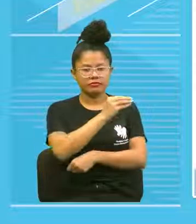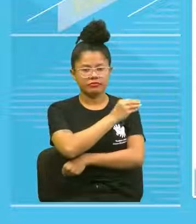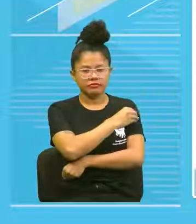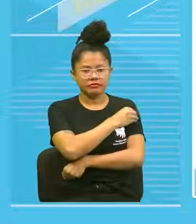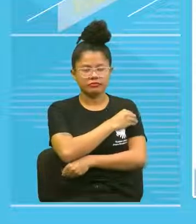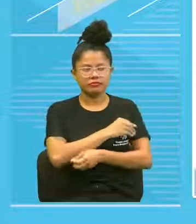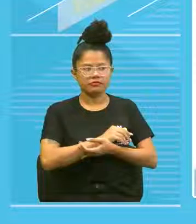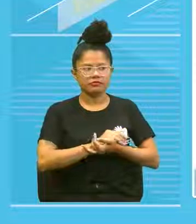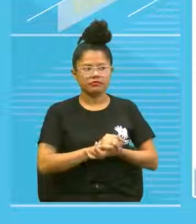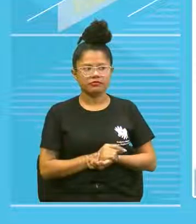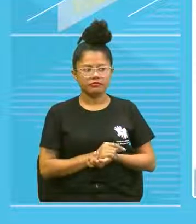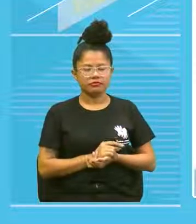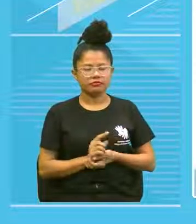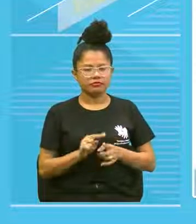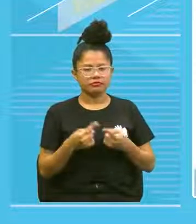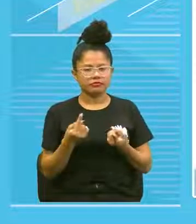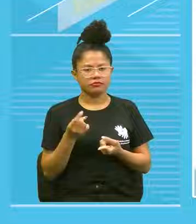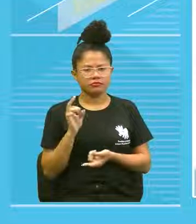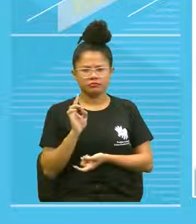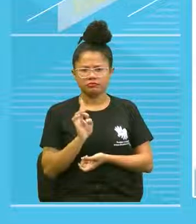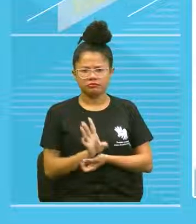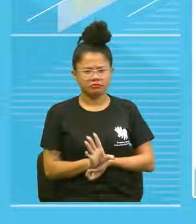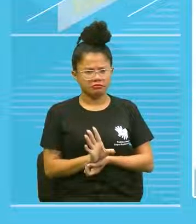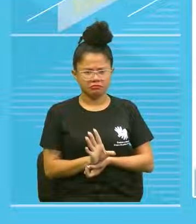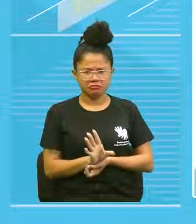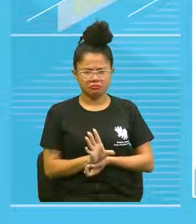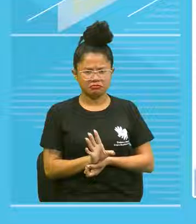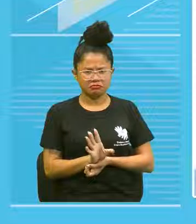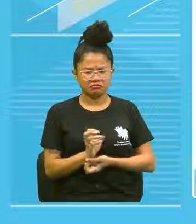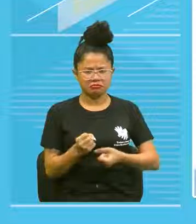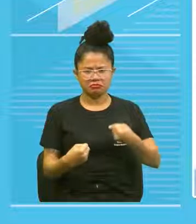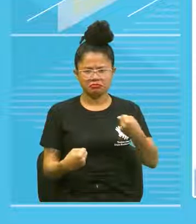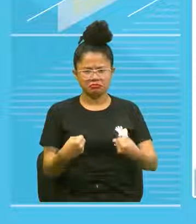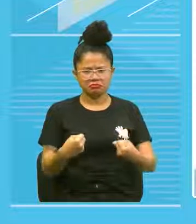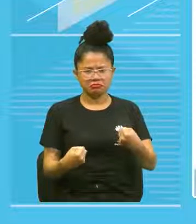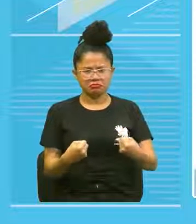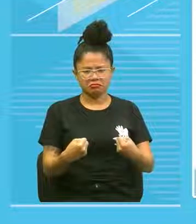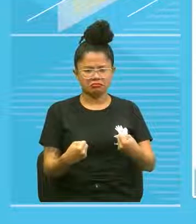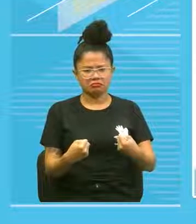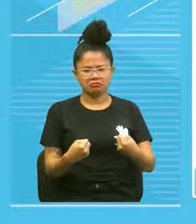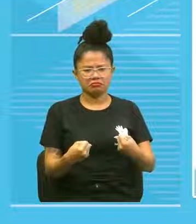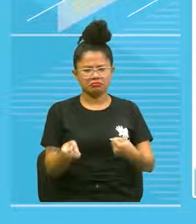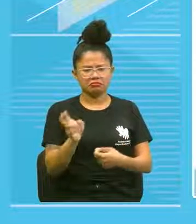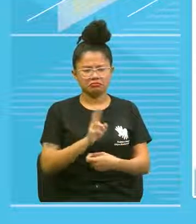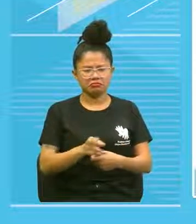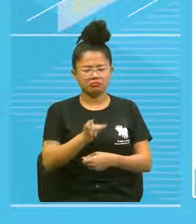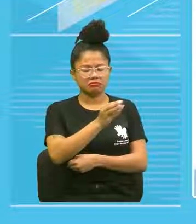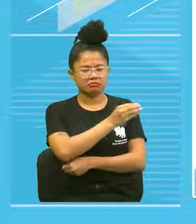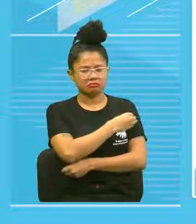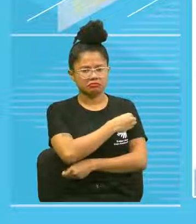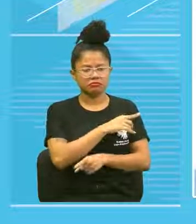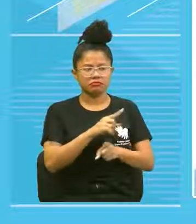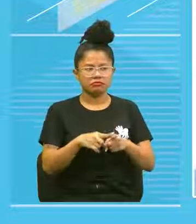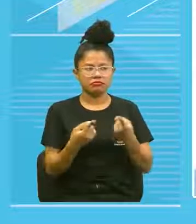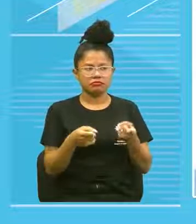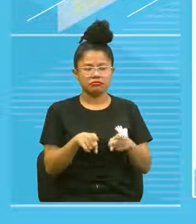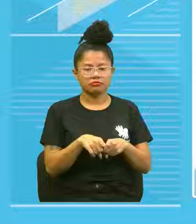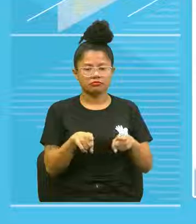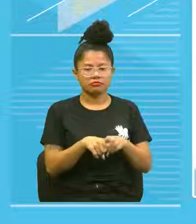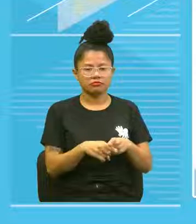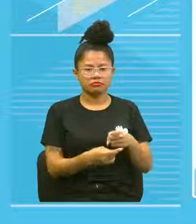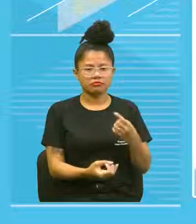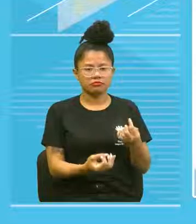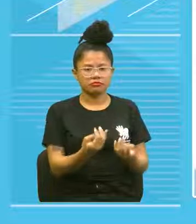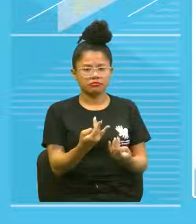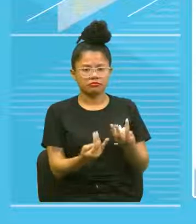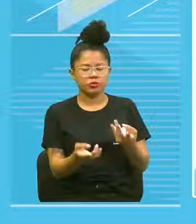o É mas não só no carro que é usado o etanol e é usado para tocar fogo nas